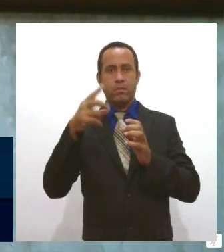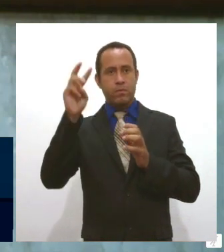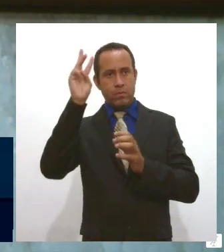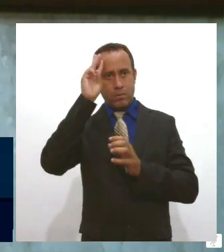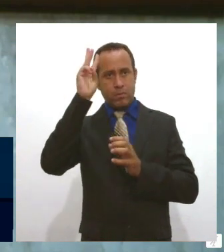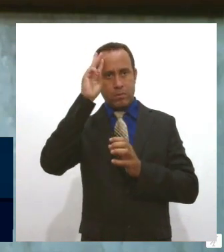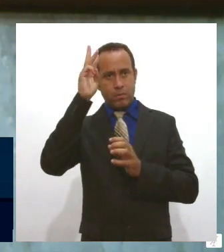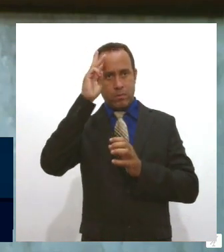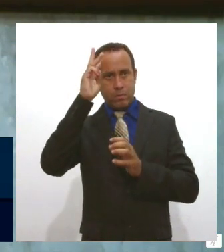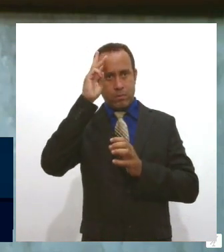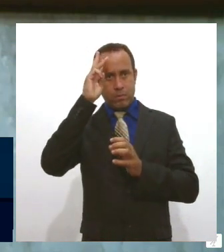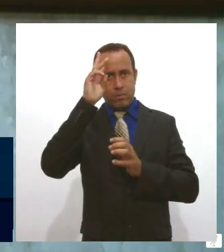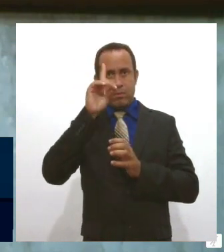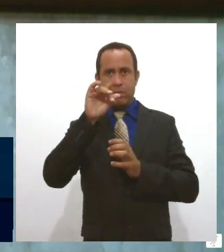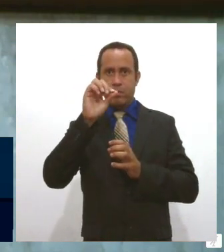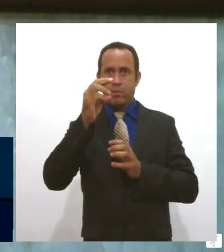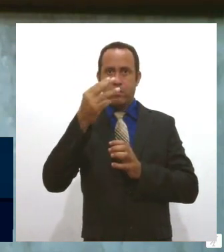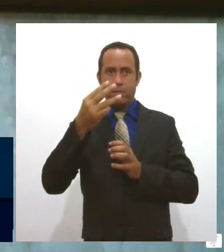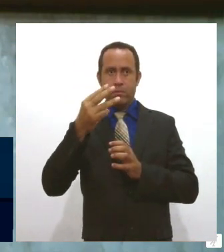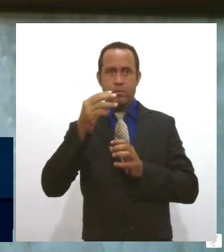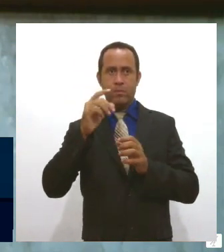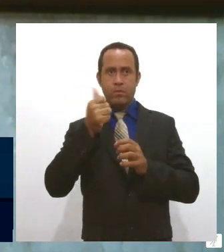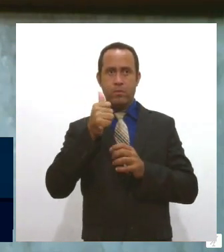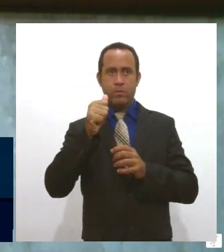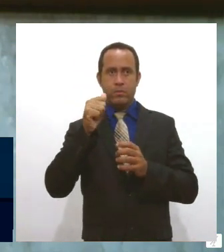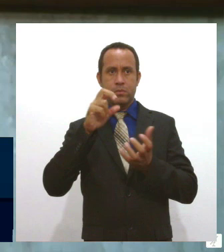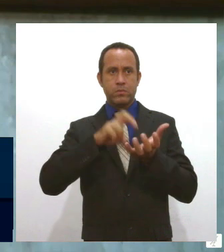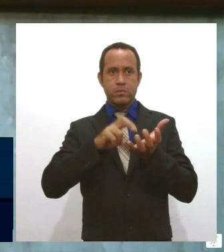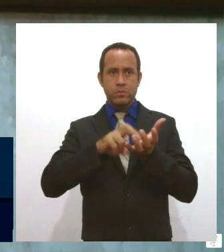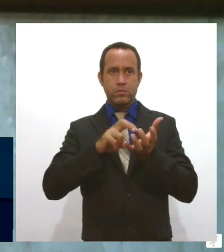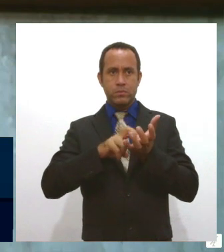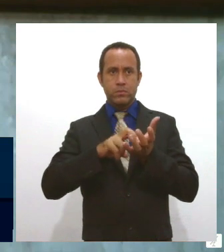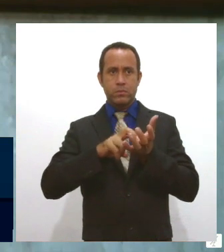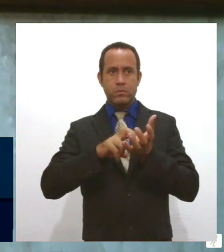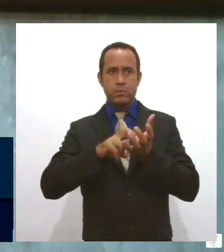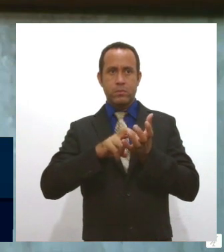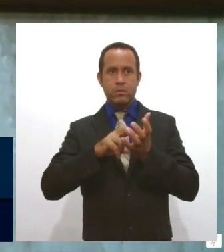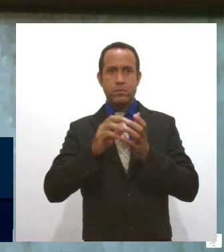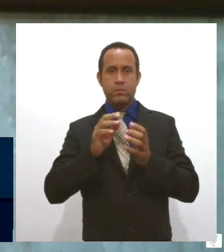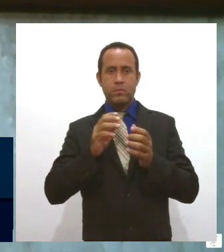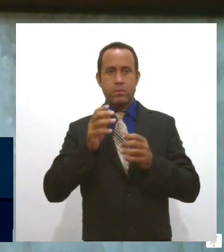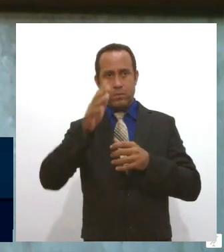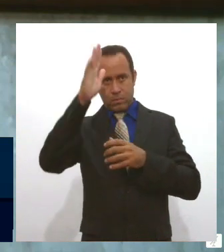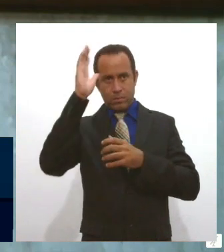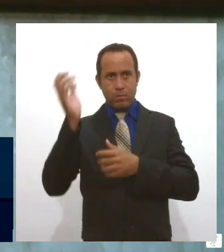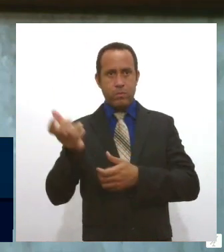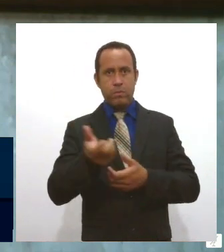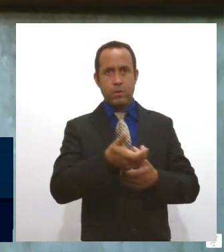terça-feira, dia 3 do regimental. Às 11 horas, nós teremos uma reunião em homenagem ao Corpo de Bombeiros.